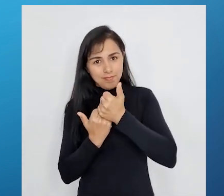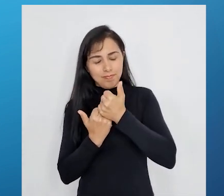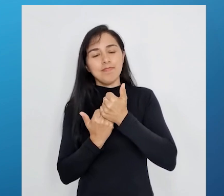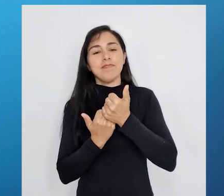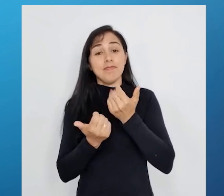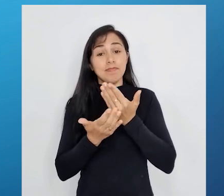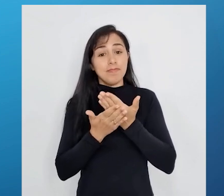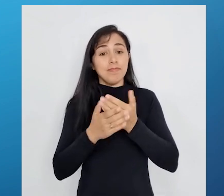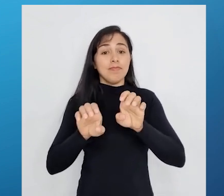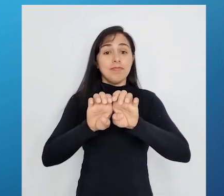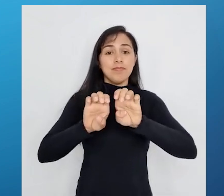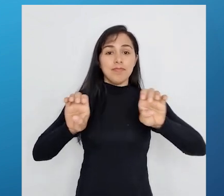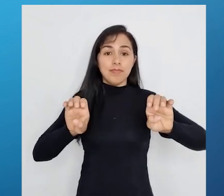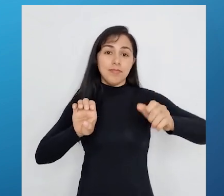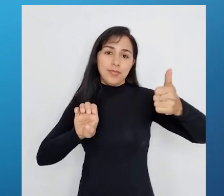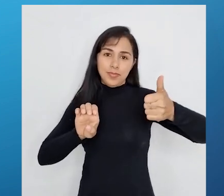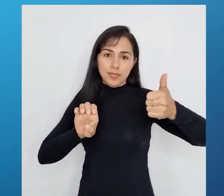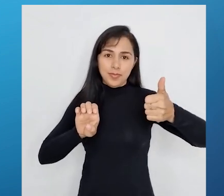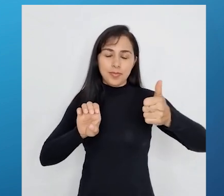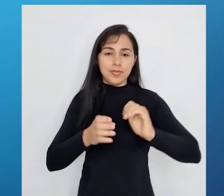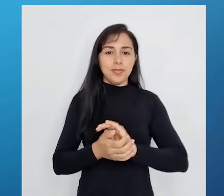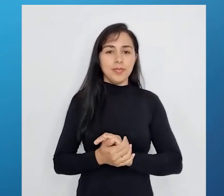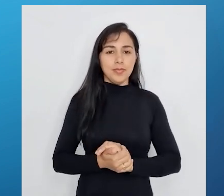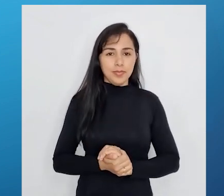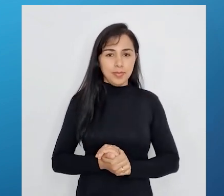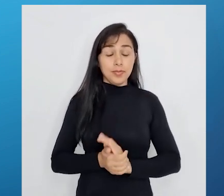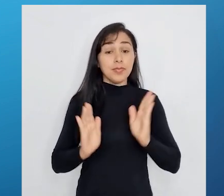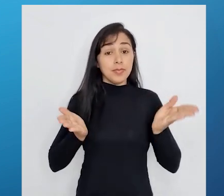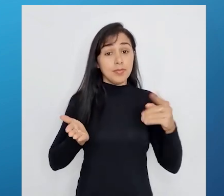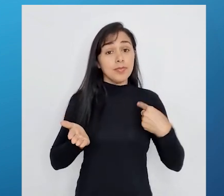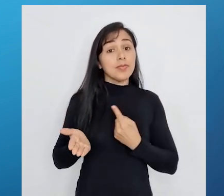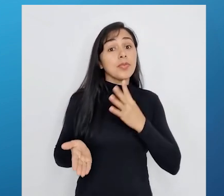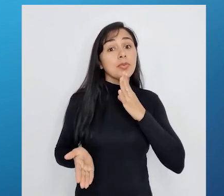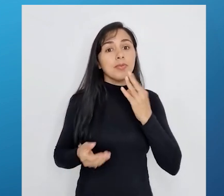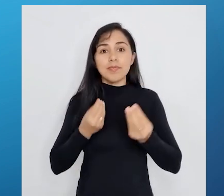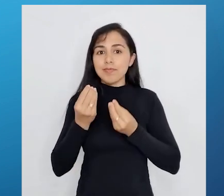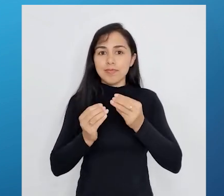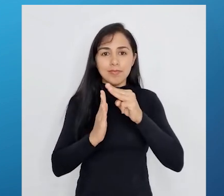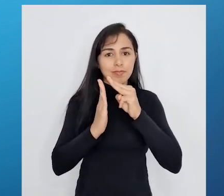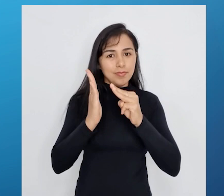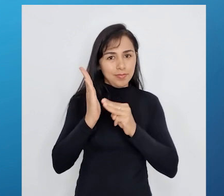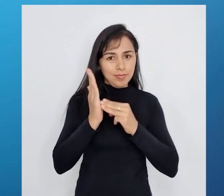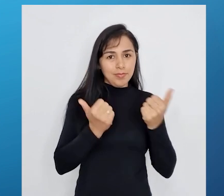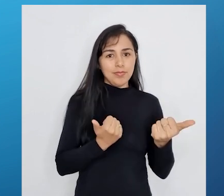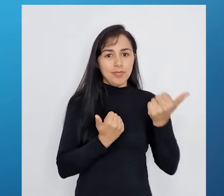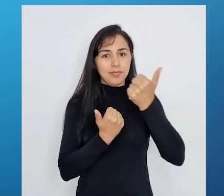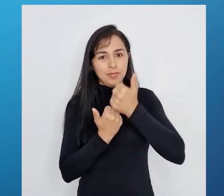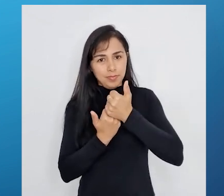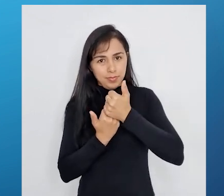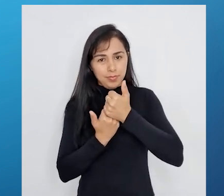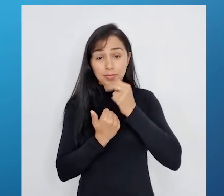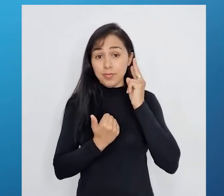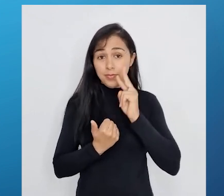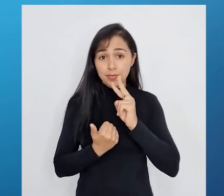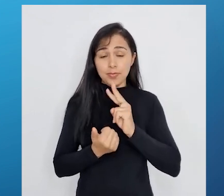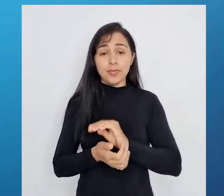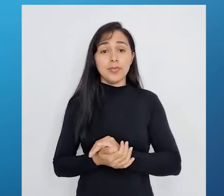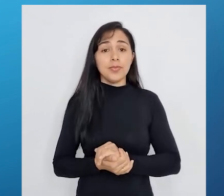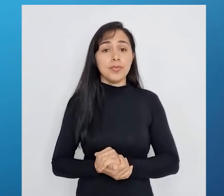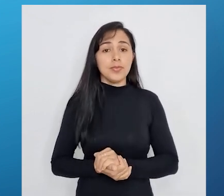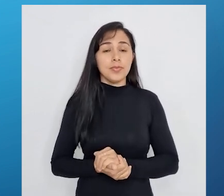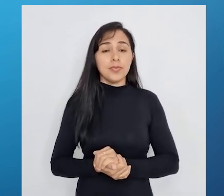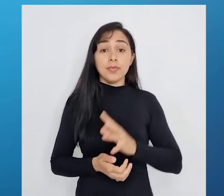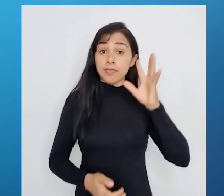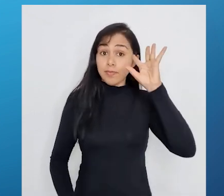sobre o assunto equação do primeiro grau. Então vamos conhecer esse método. Olha só, resolução